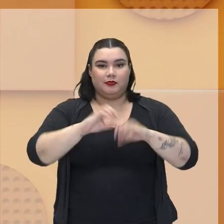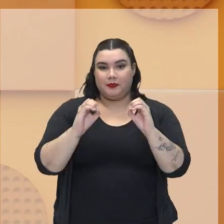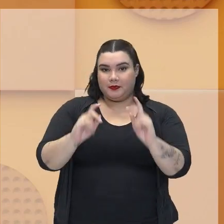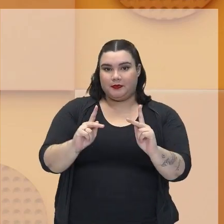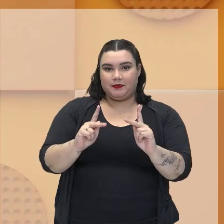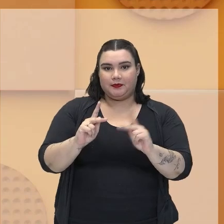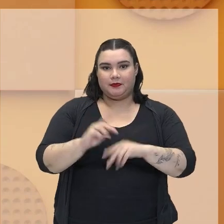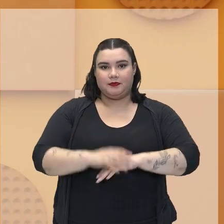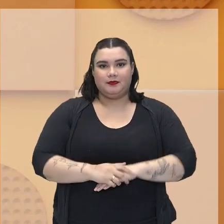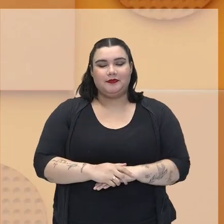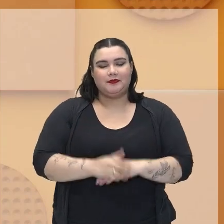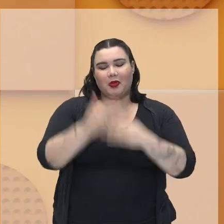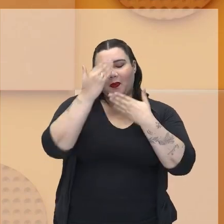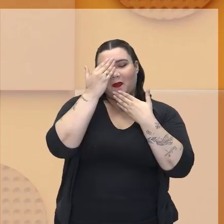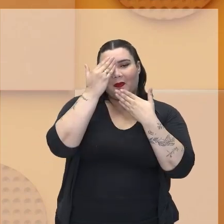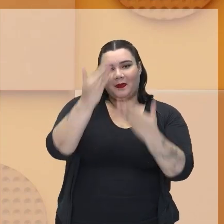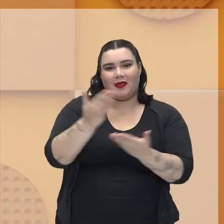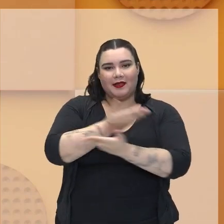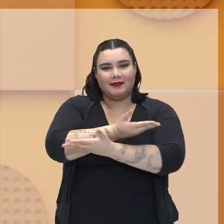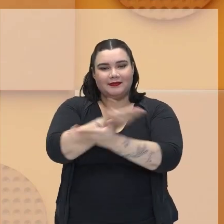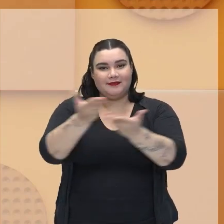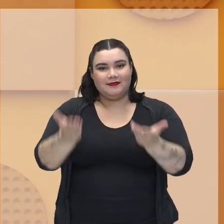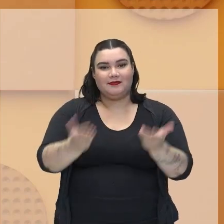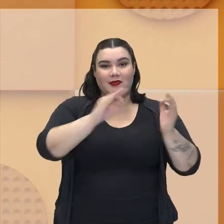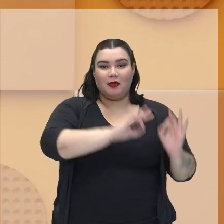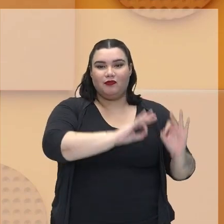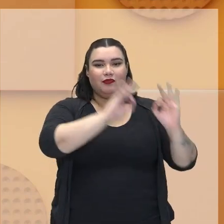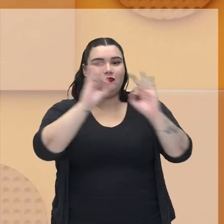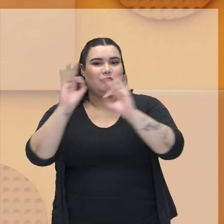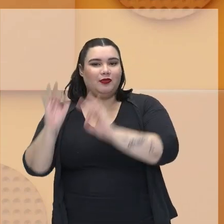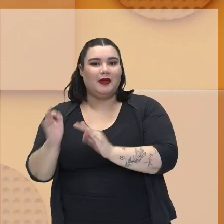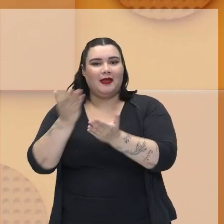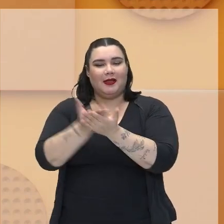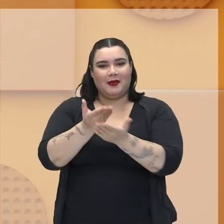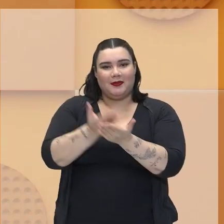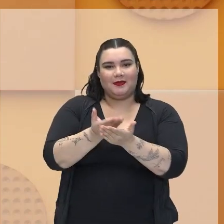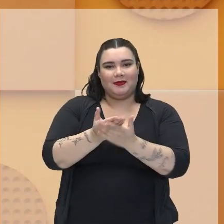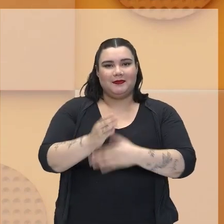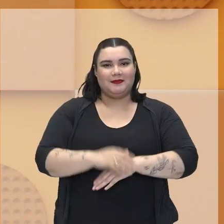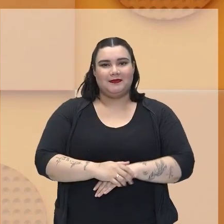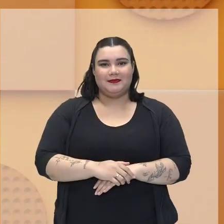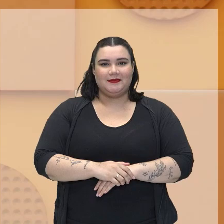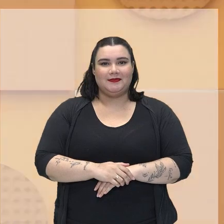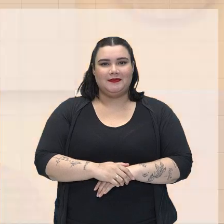Beleza, gente? Eu quero agradecer muito a participação e a atenção de vocês.